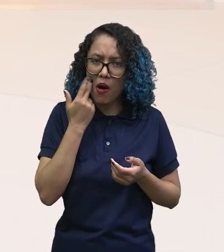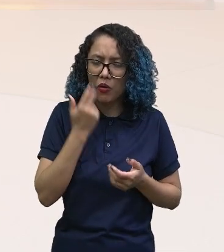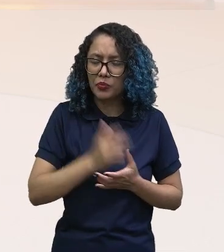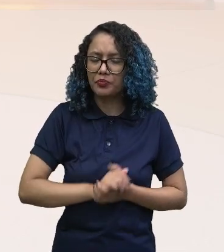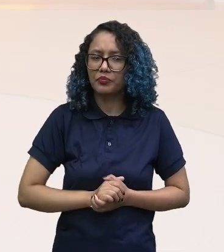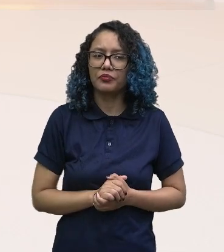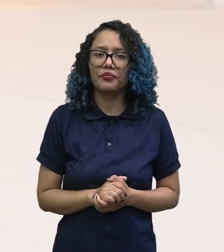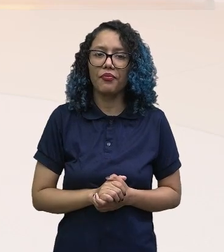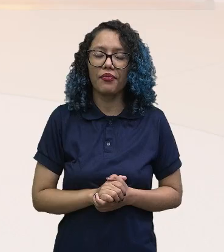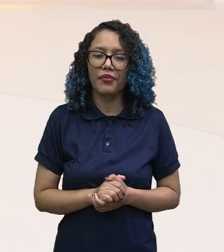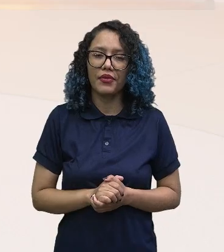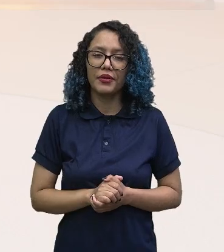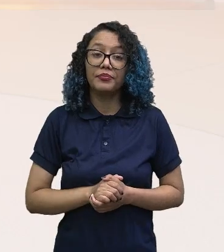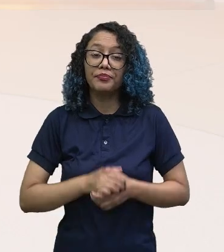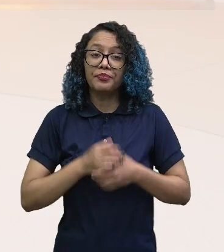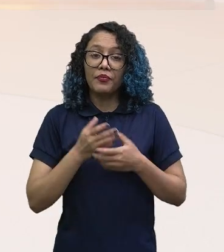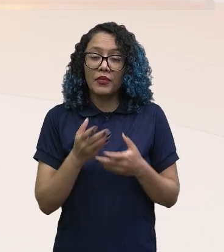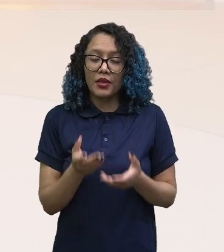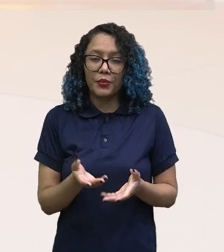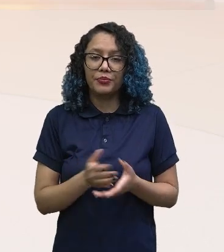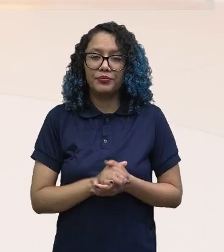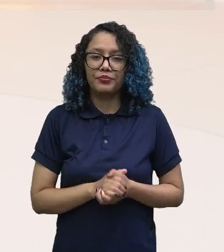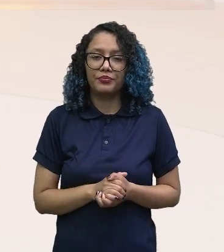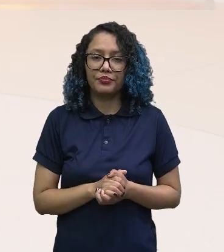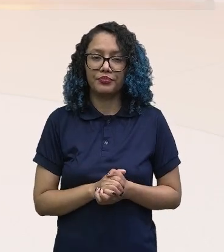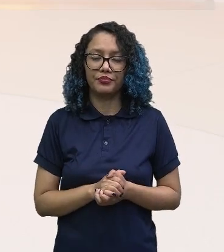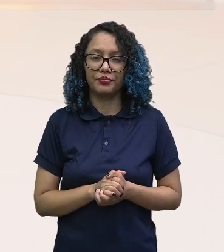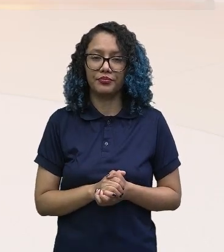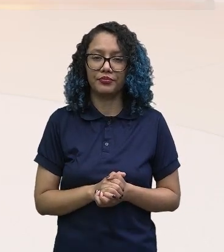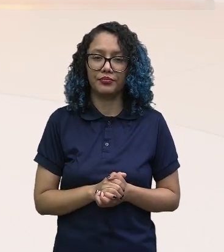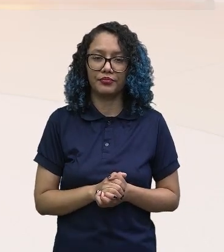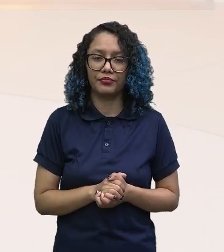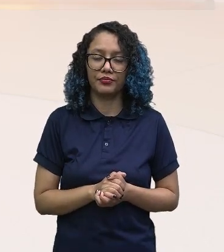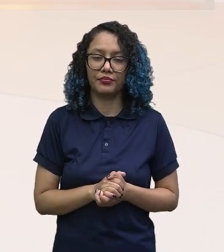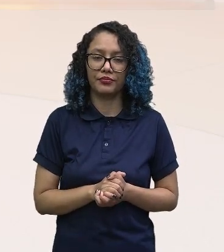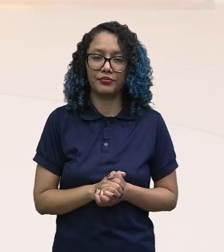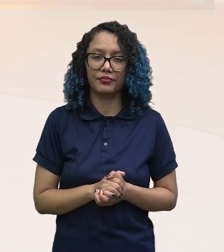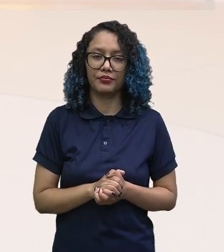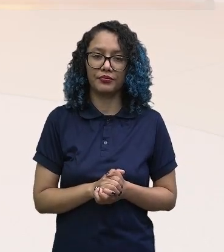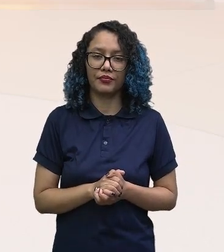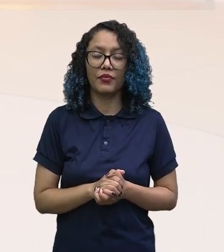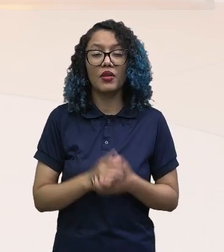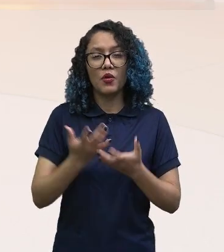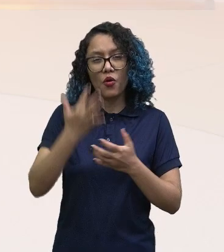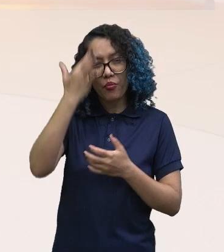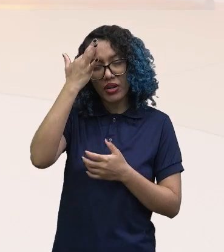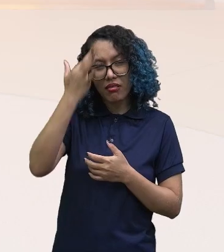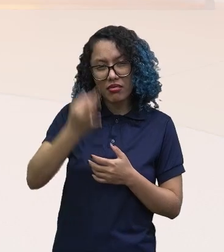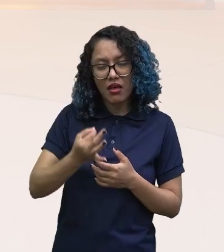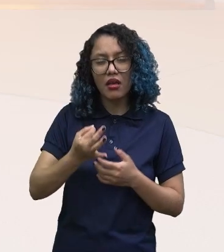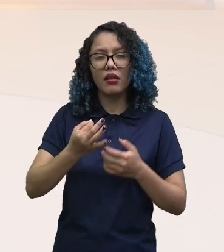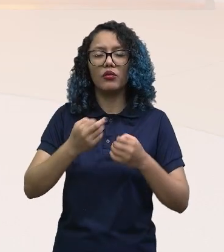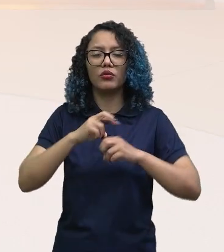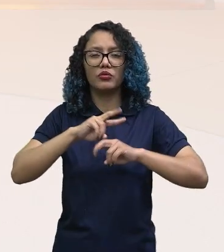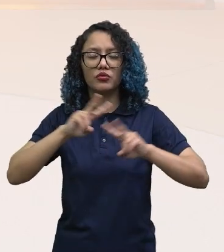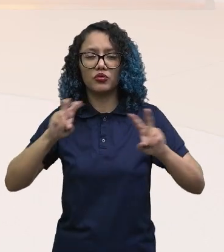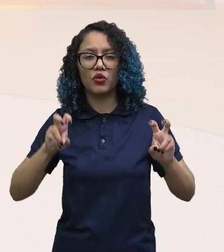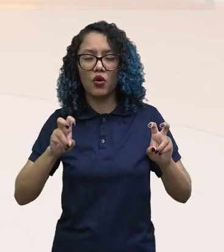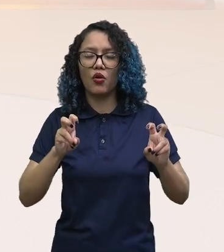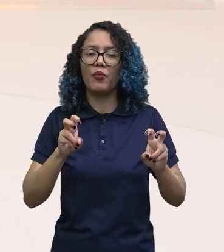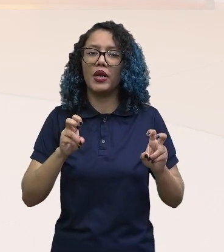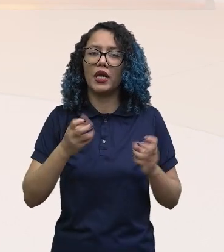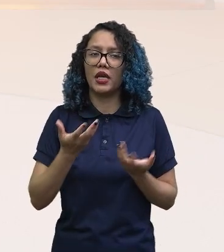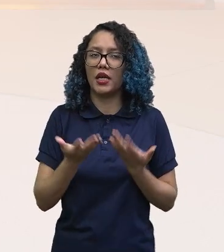E dentro desse processo de compreender a construção, né, as intencionalidades daquilo que